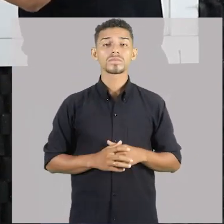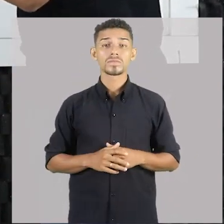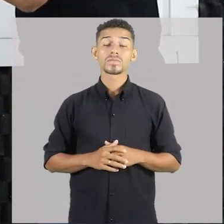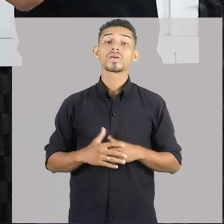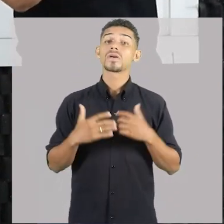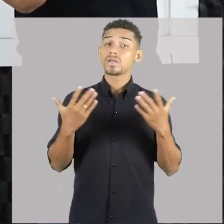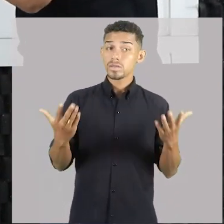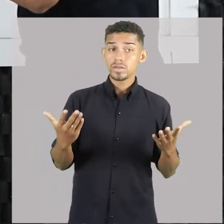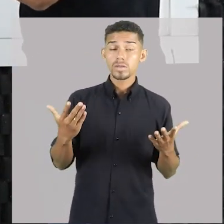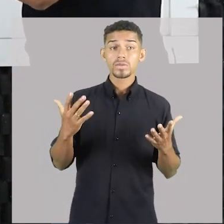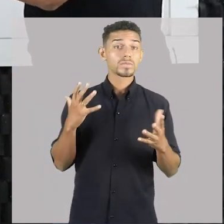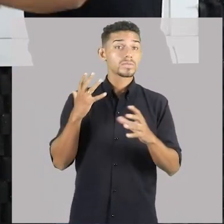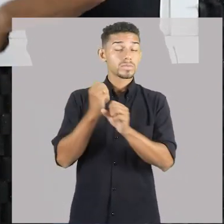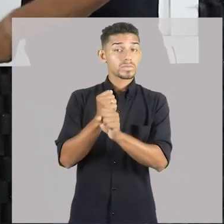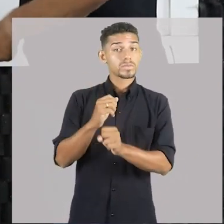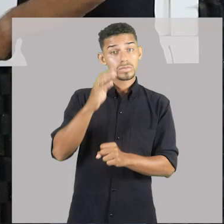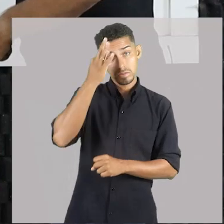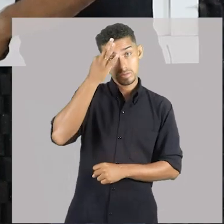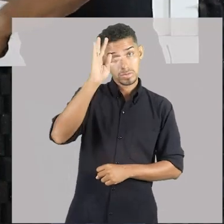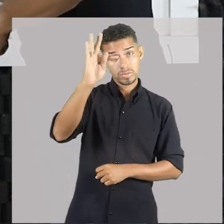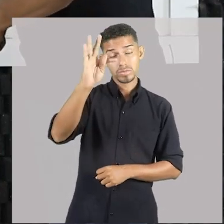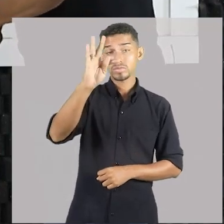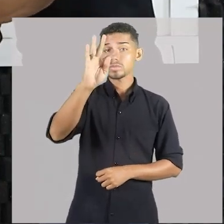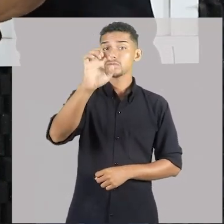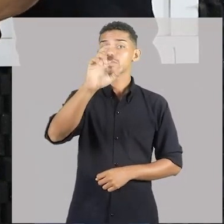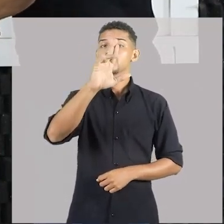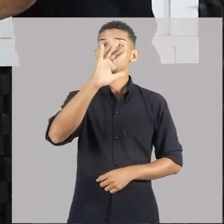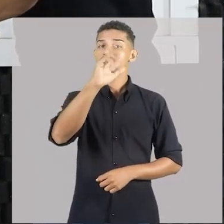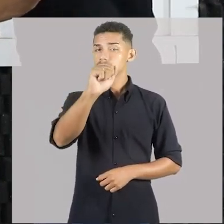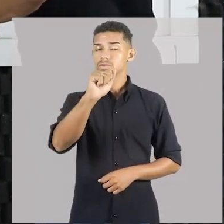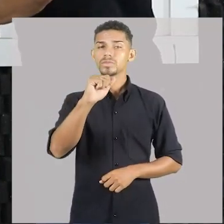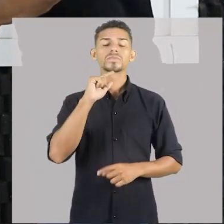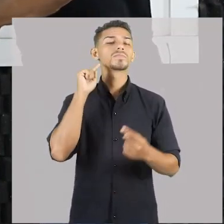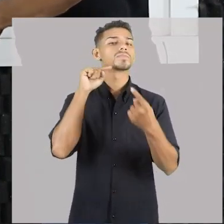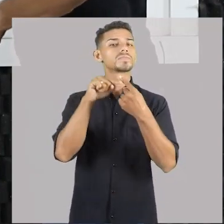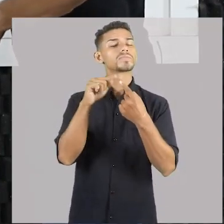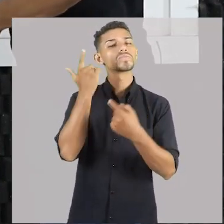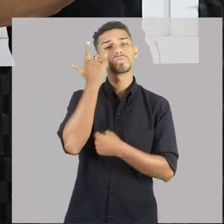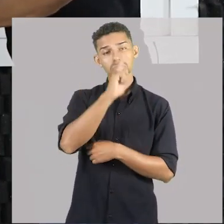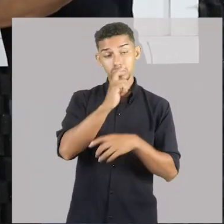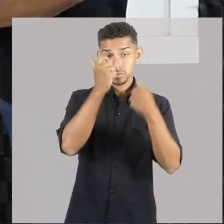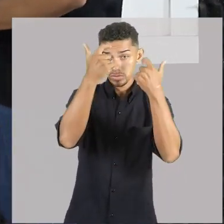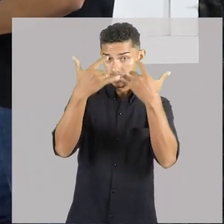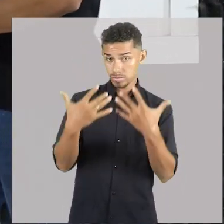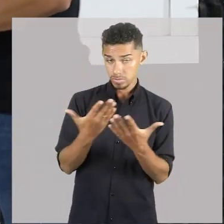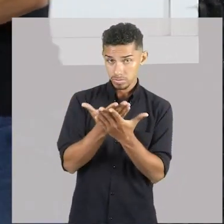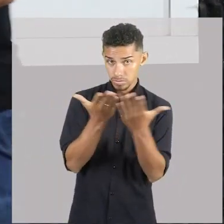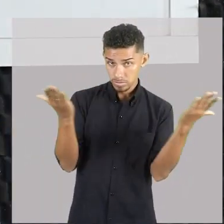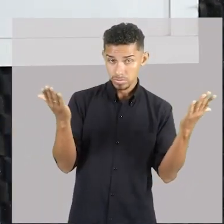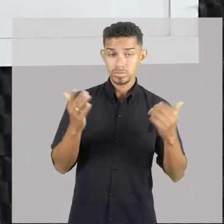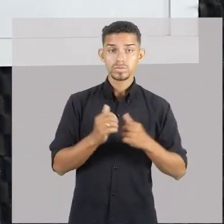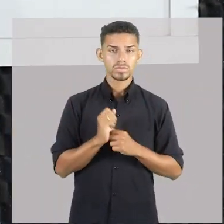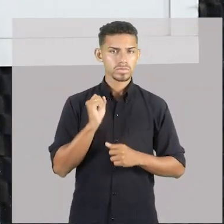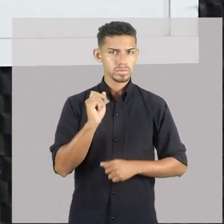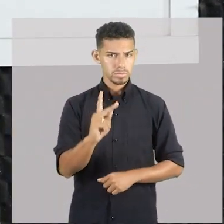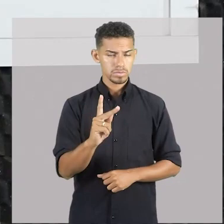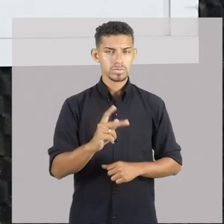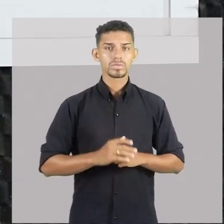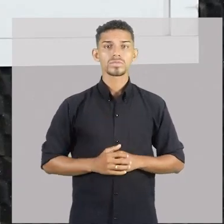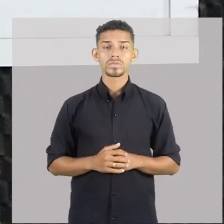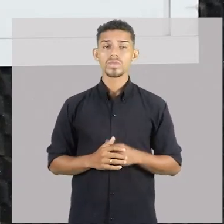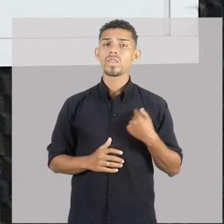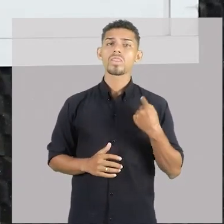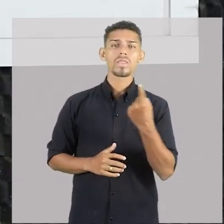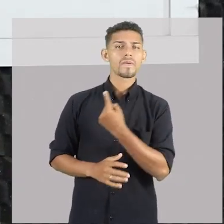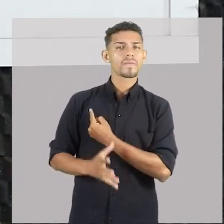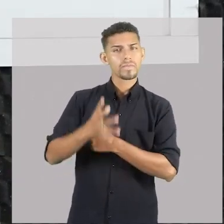Então é isso, a parte teórica da intensidade da corrente elétrica é essa que eu acabei de explicar para vocês, tá bom? Para a